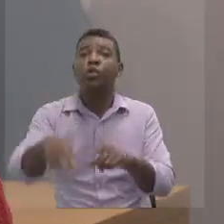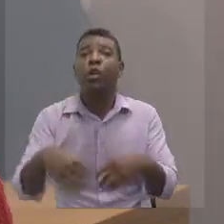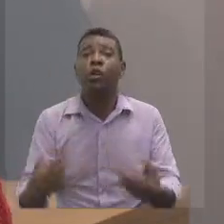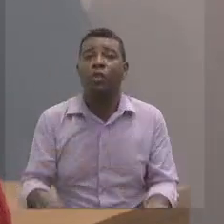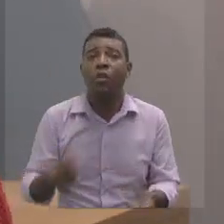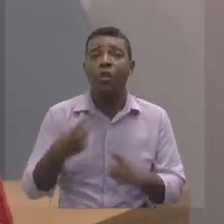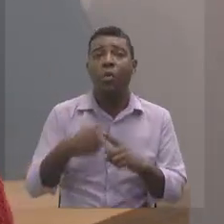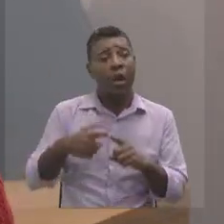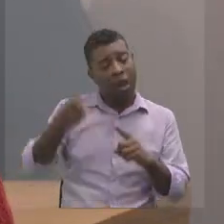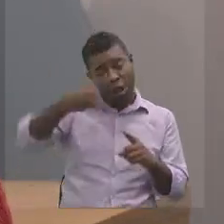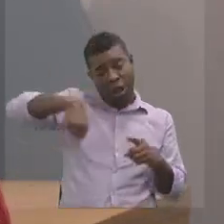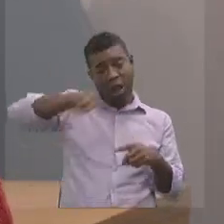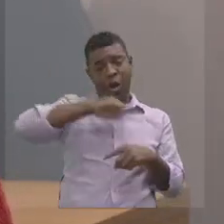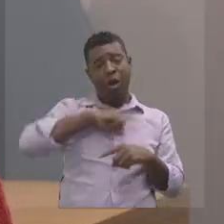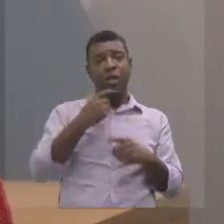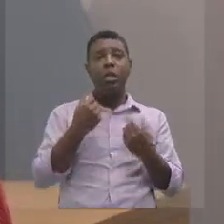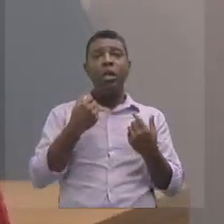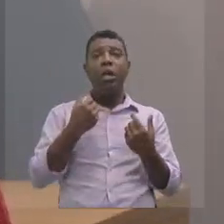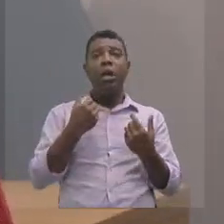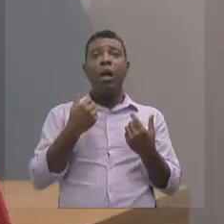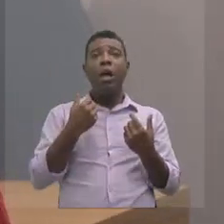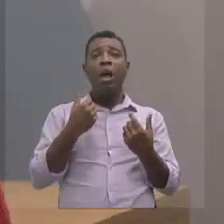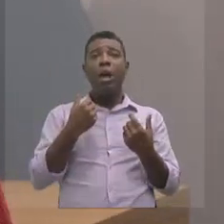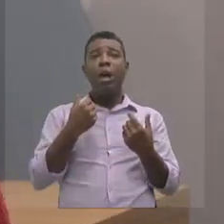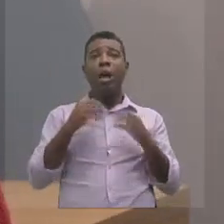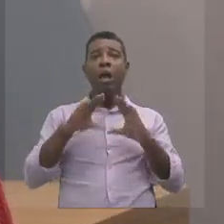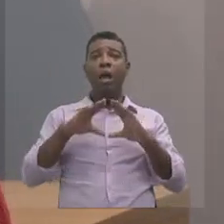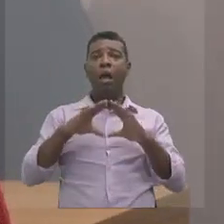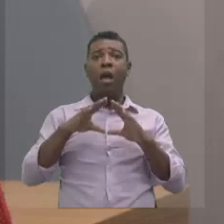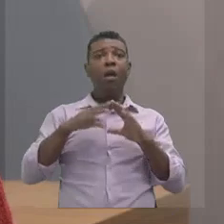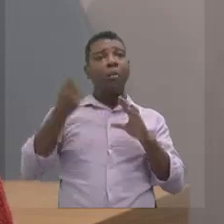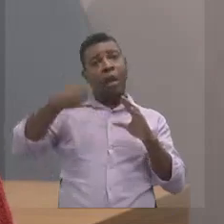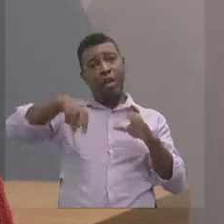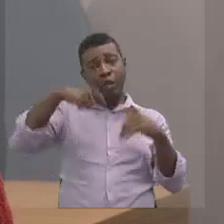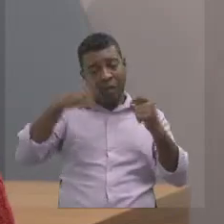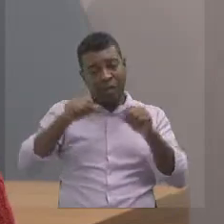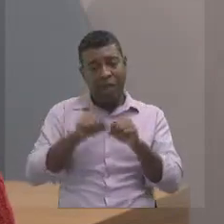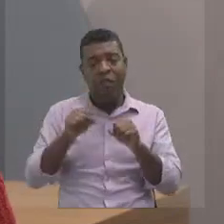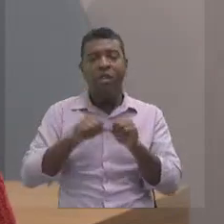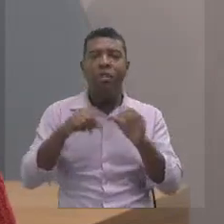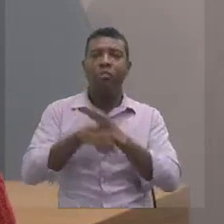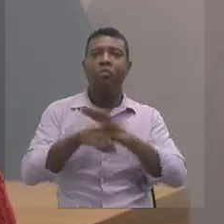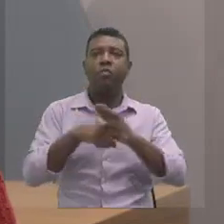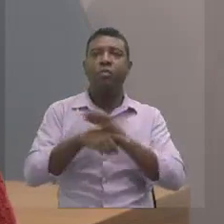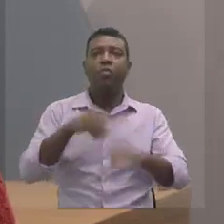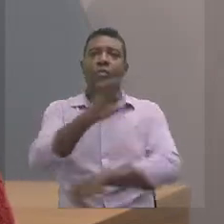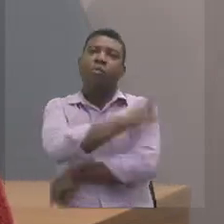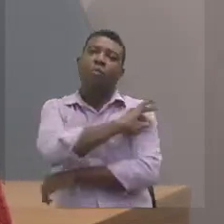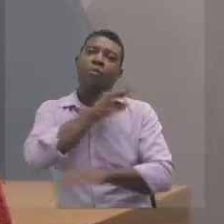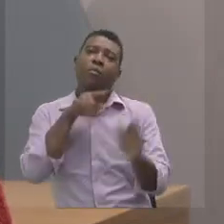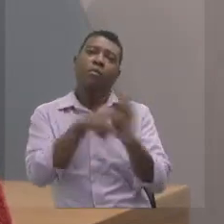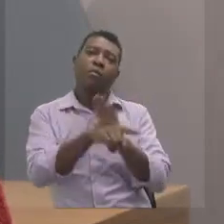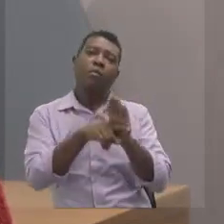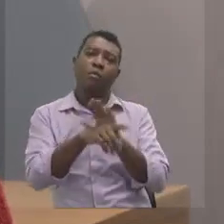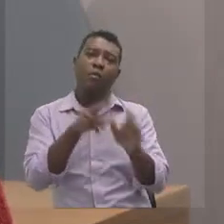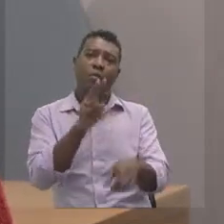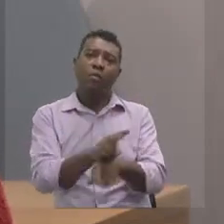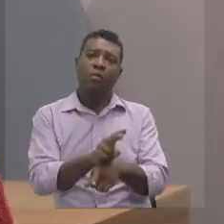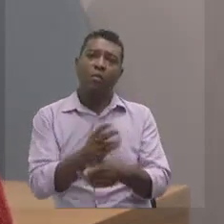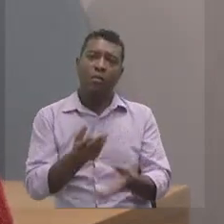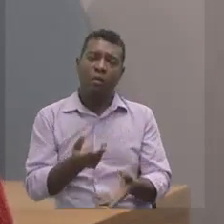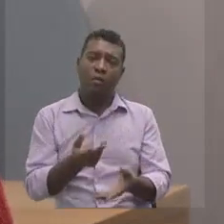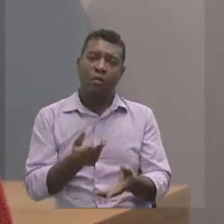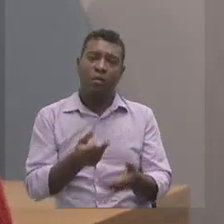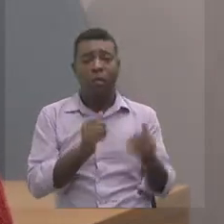Legislativo possamos fazer um processo robusto de fiscalização o processo de licitação conduzido pelo governo